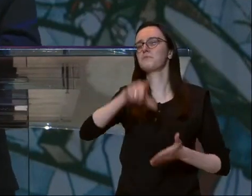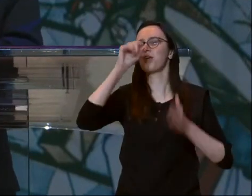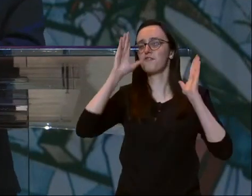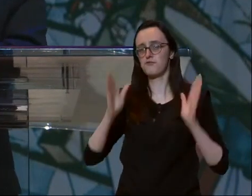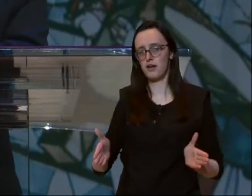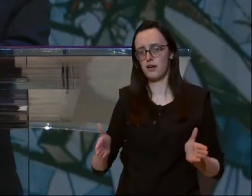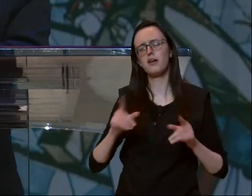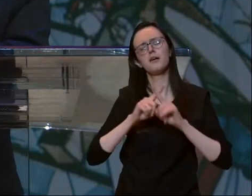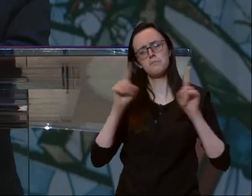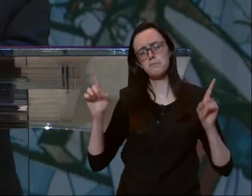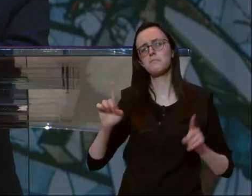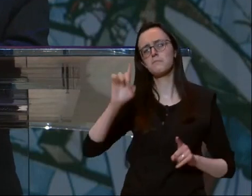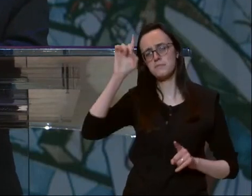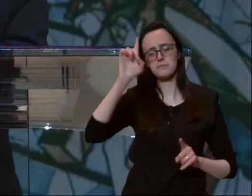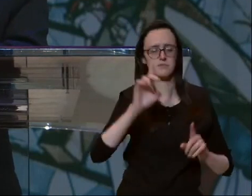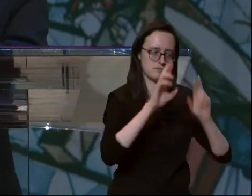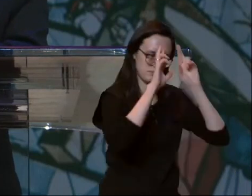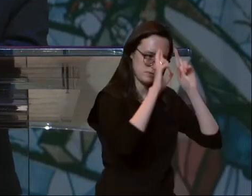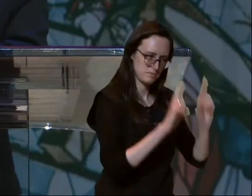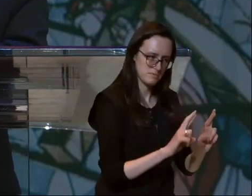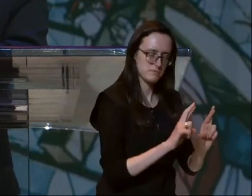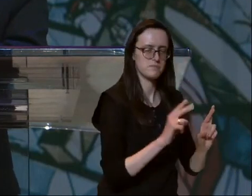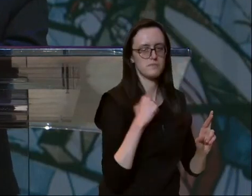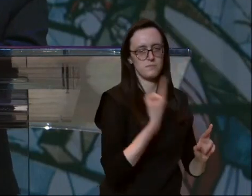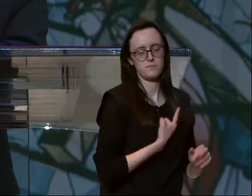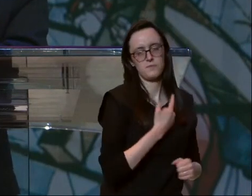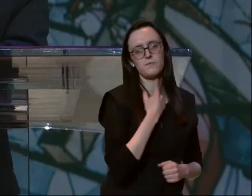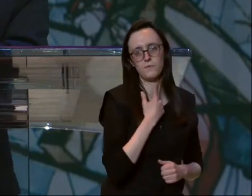Agora, Deus respeita a nossa vontade, não é?